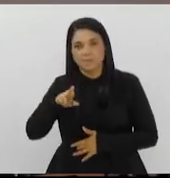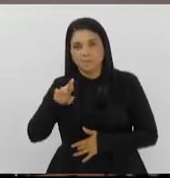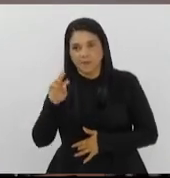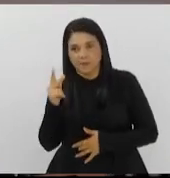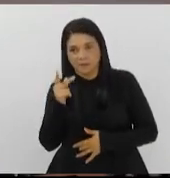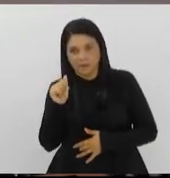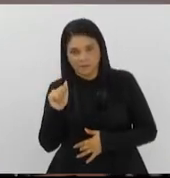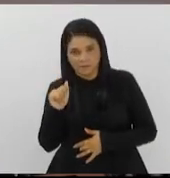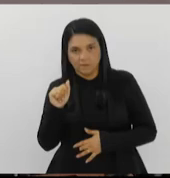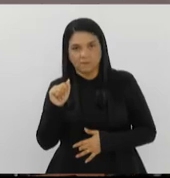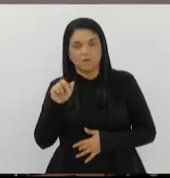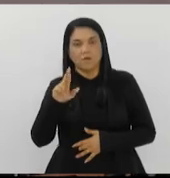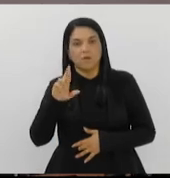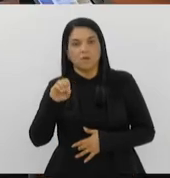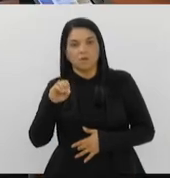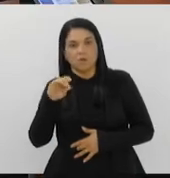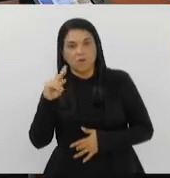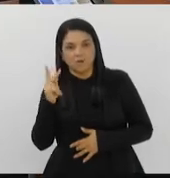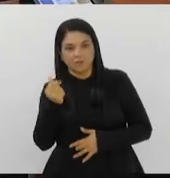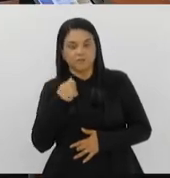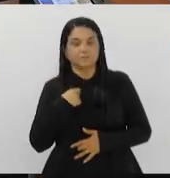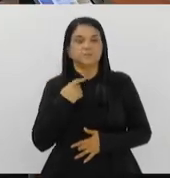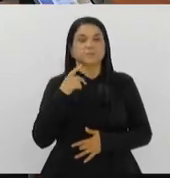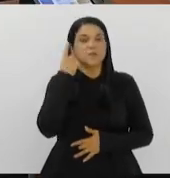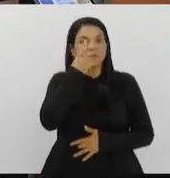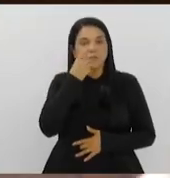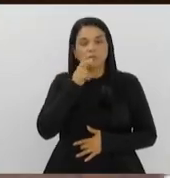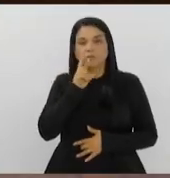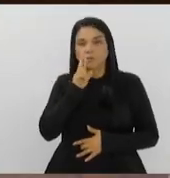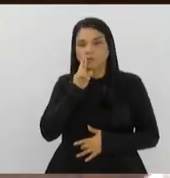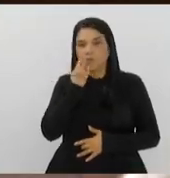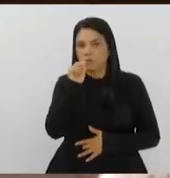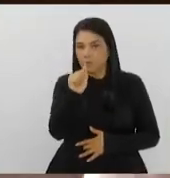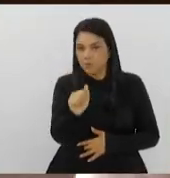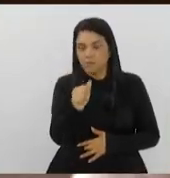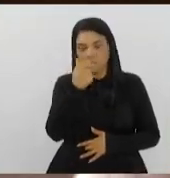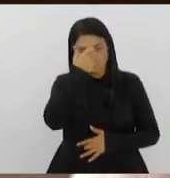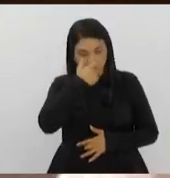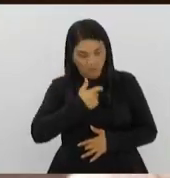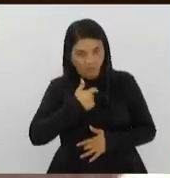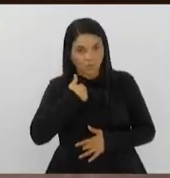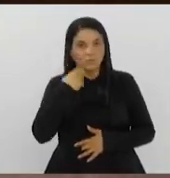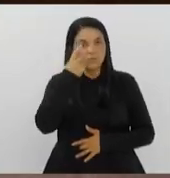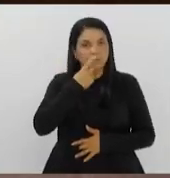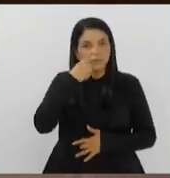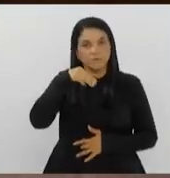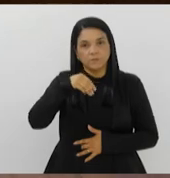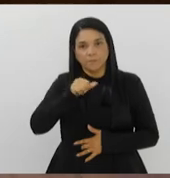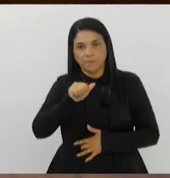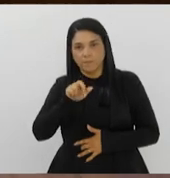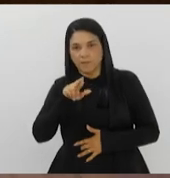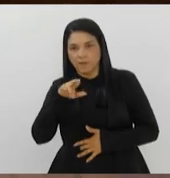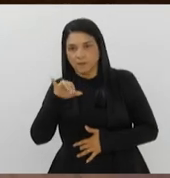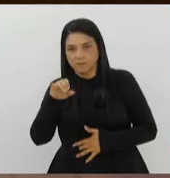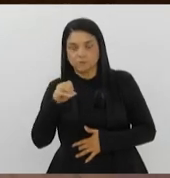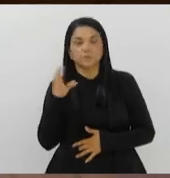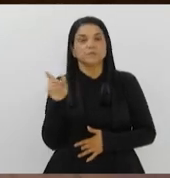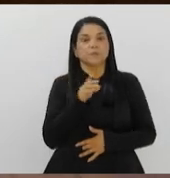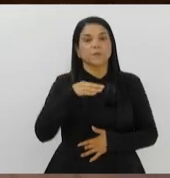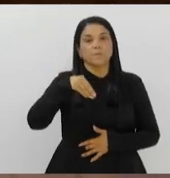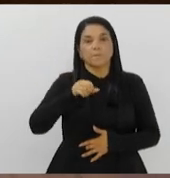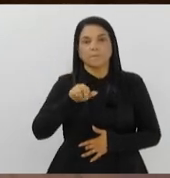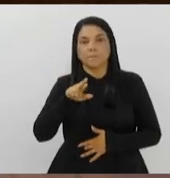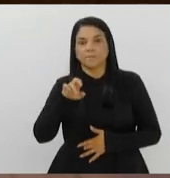deputado Marta Rocha, deputado Amorim, eu e mais esses deputados que citei, Márcio Gualberto e Marcelo